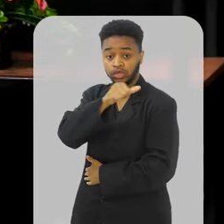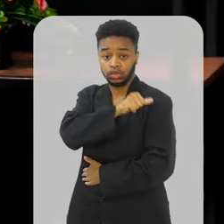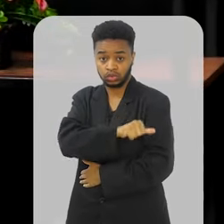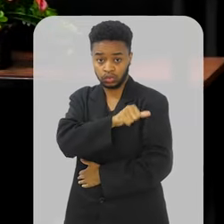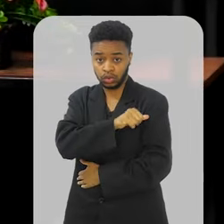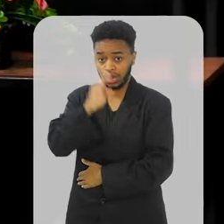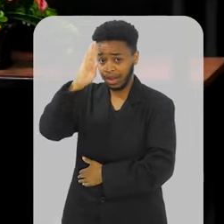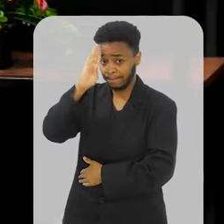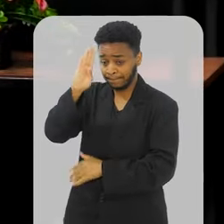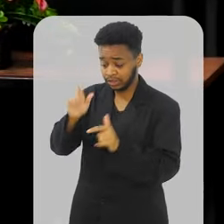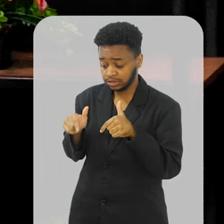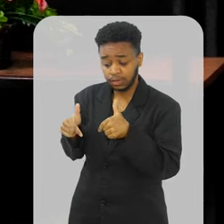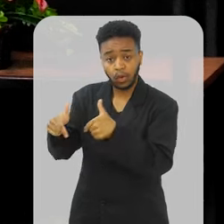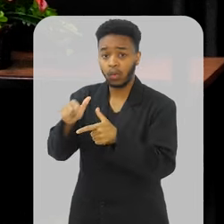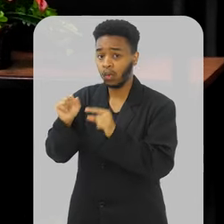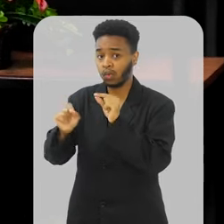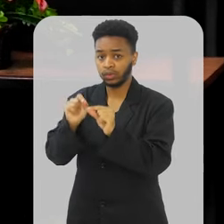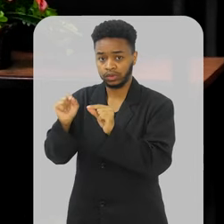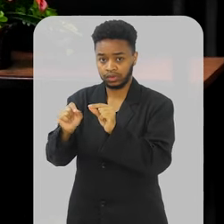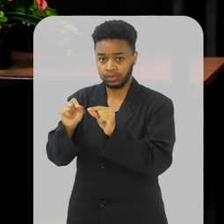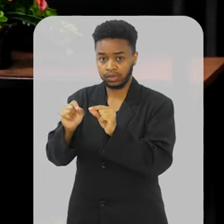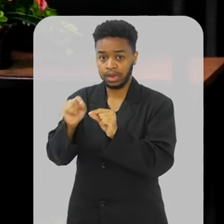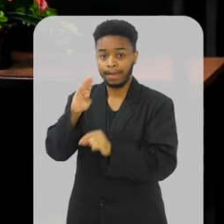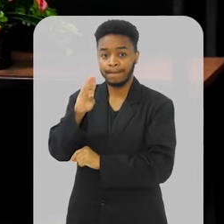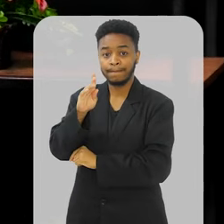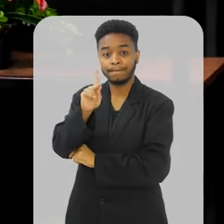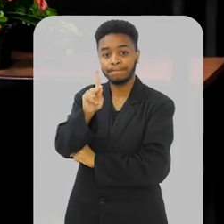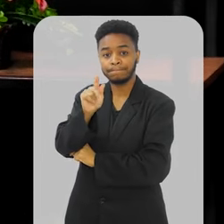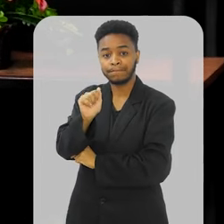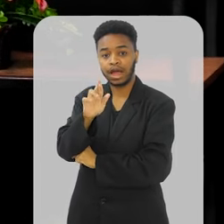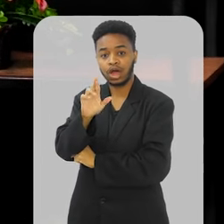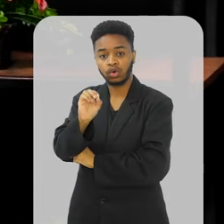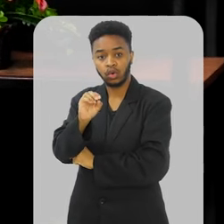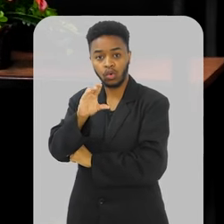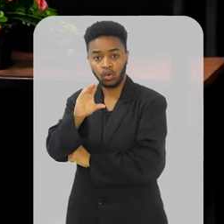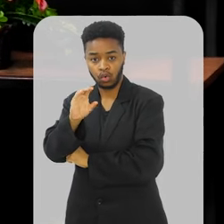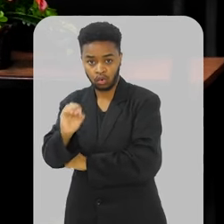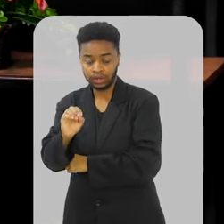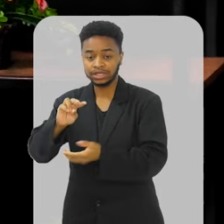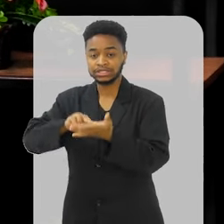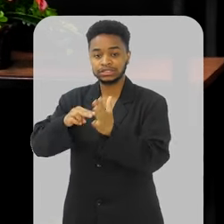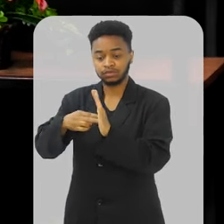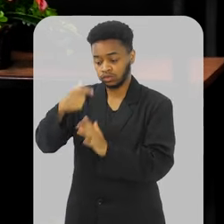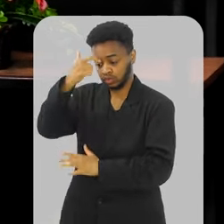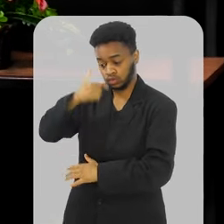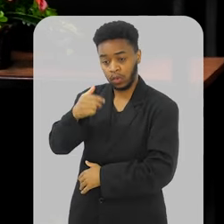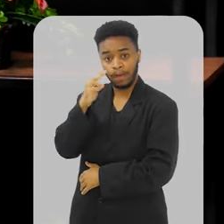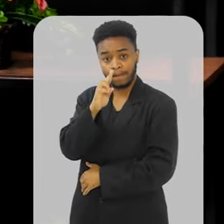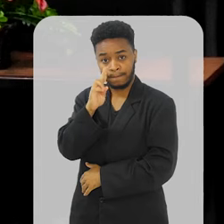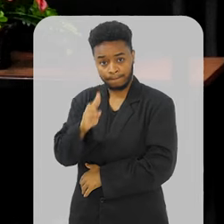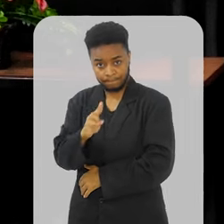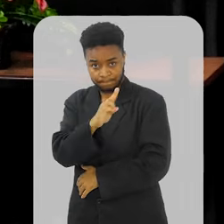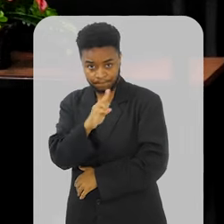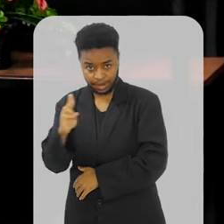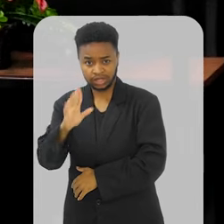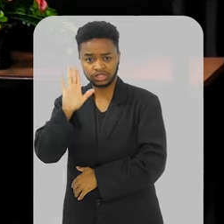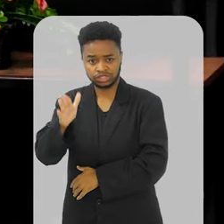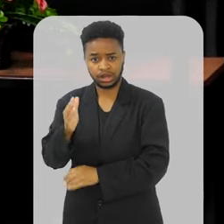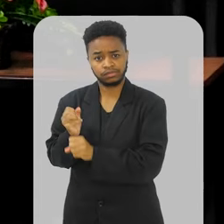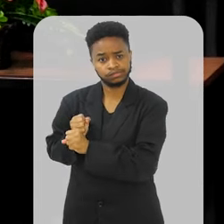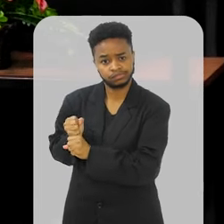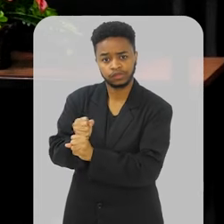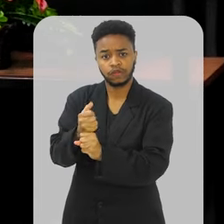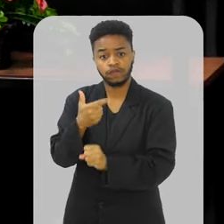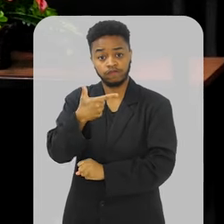a minha principal atividade é de pároco né como sacerdote já sou ordenado Padre há 28